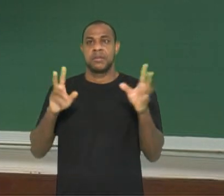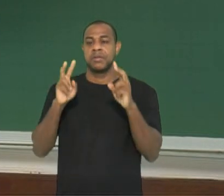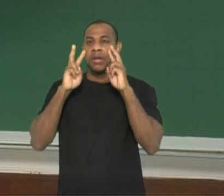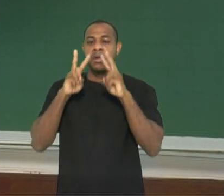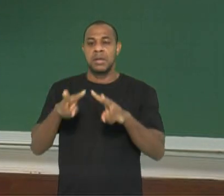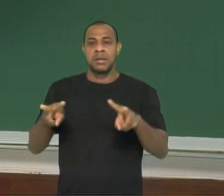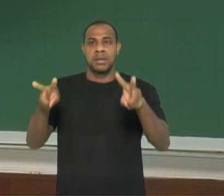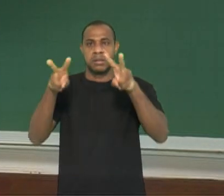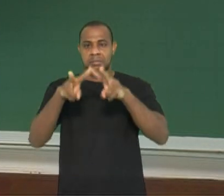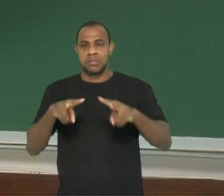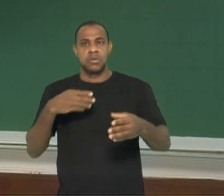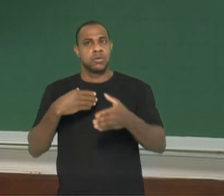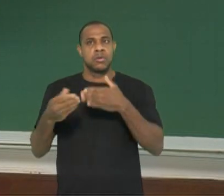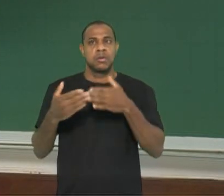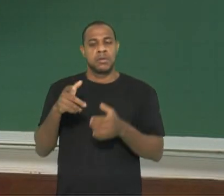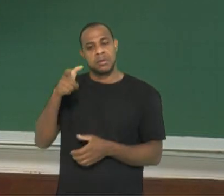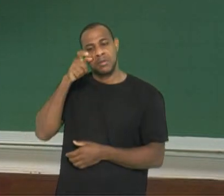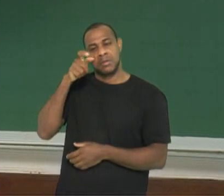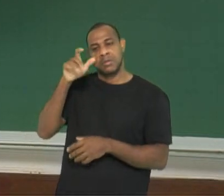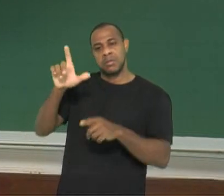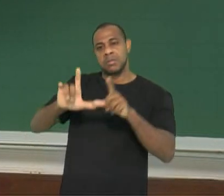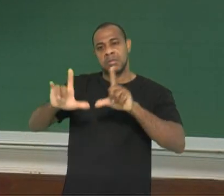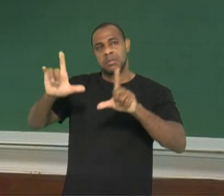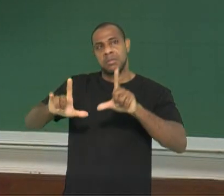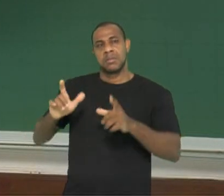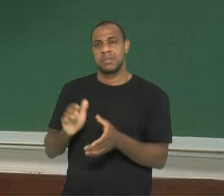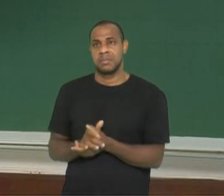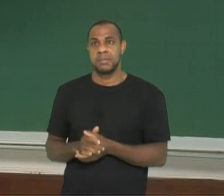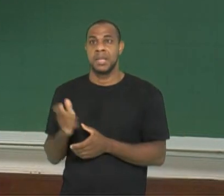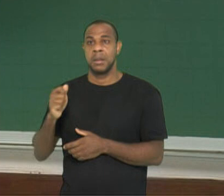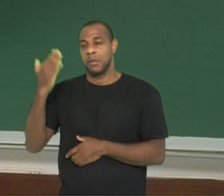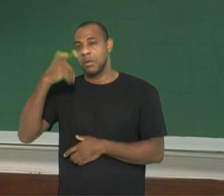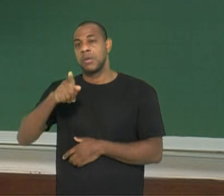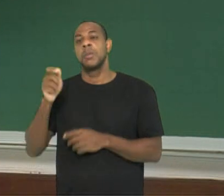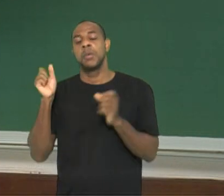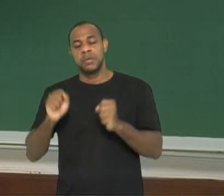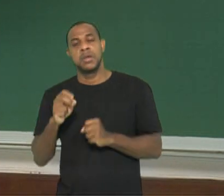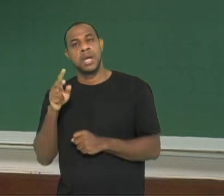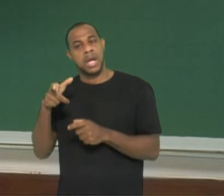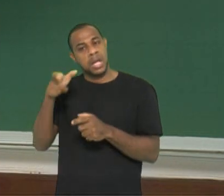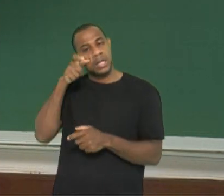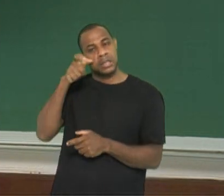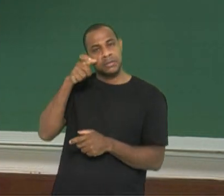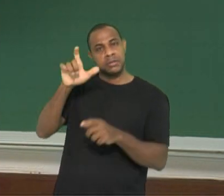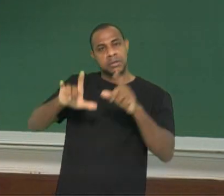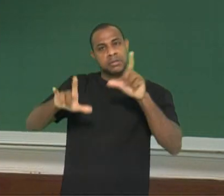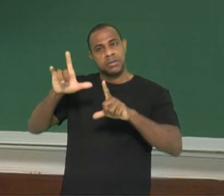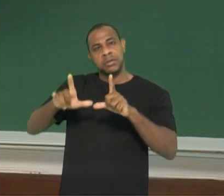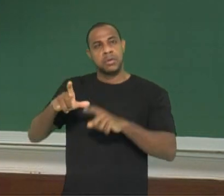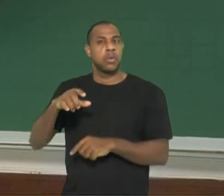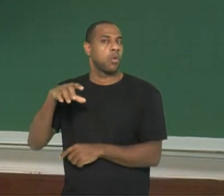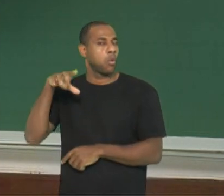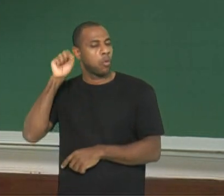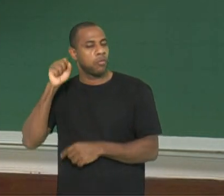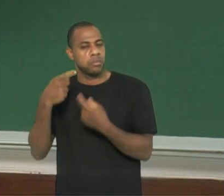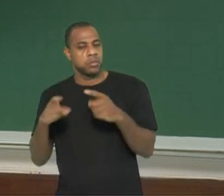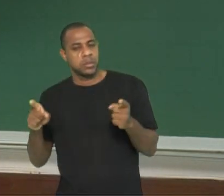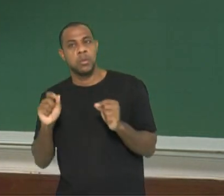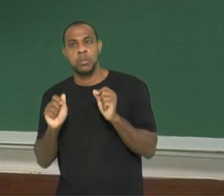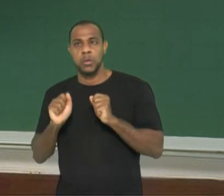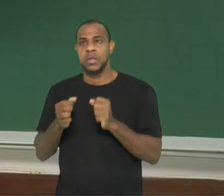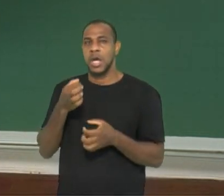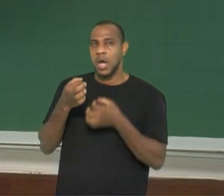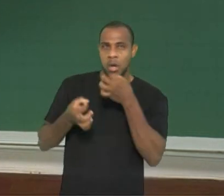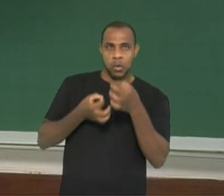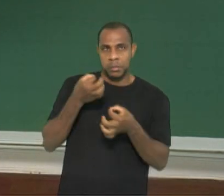qualquer coisa na televisão, mas era controlado aquilo que você podia ver, podia escutar ou podia comentar.